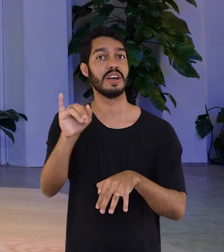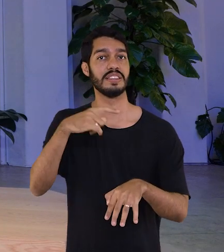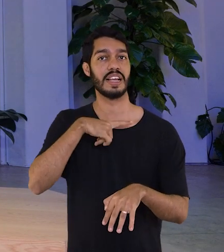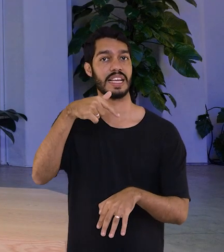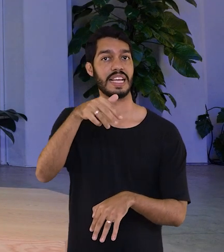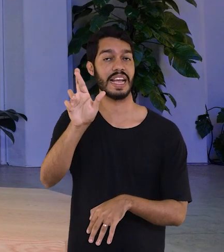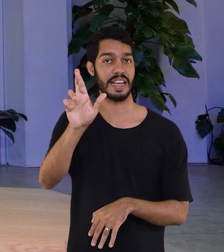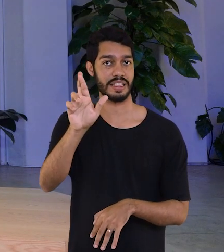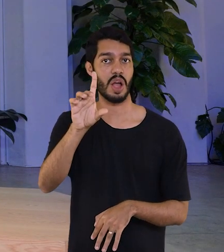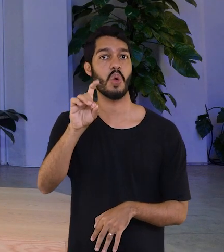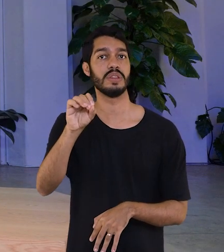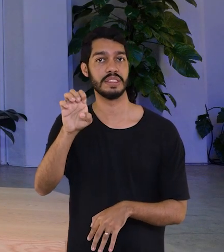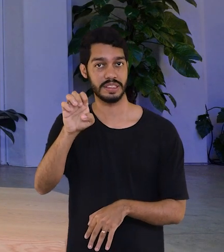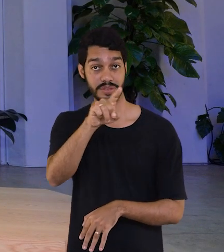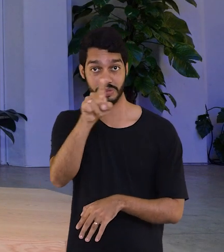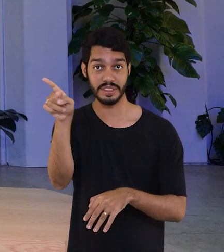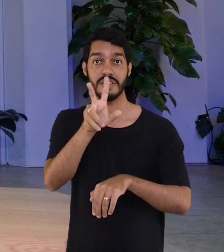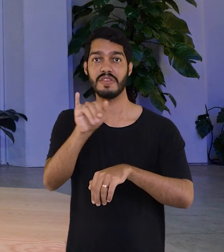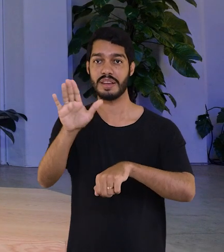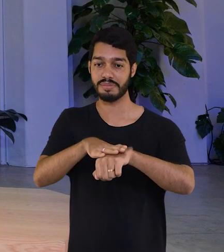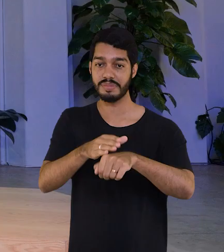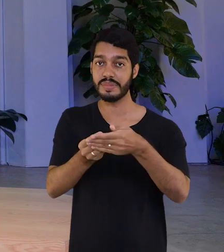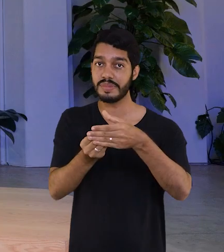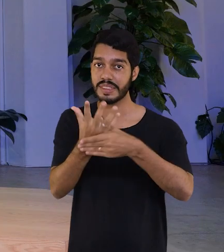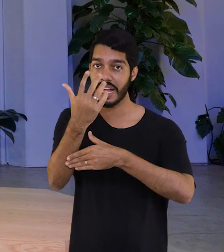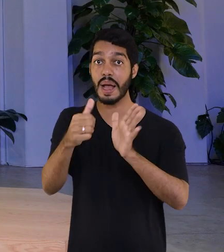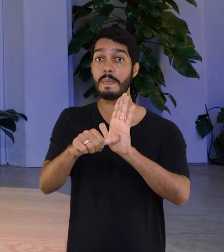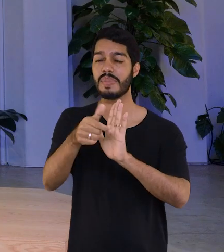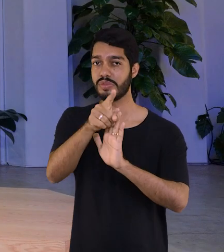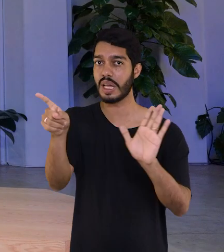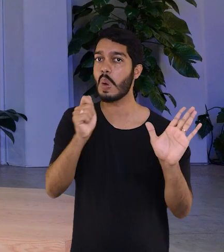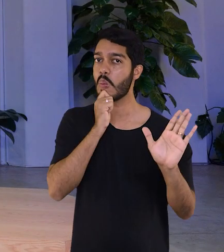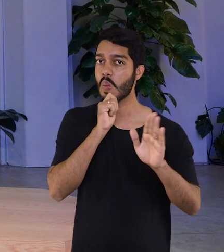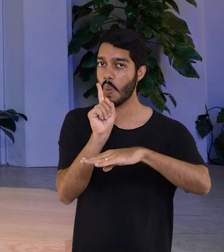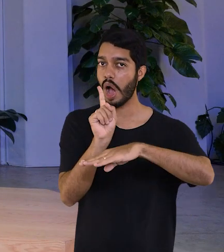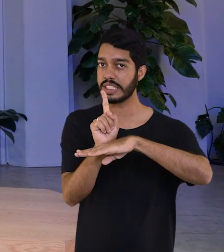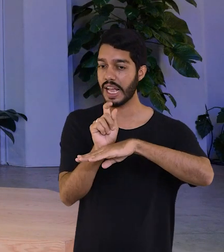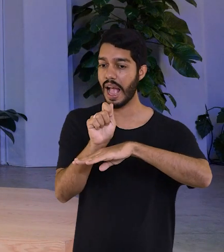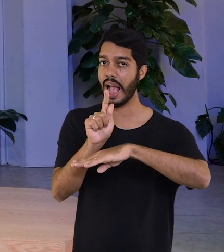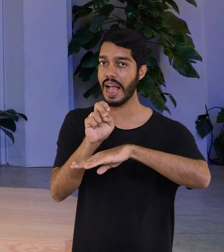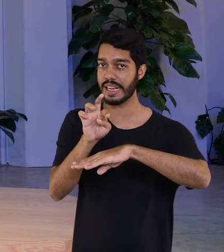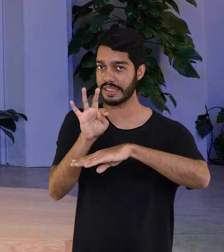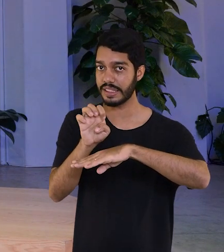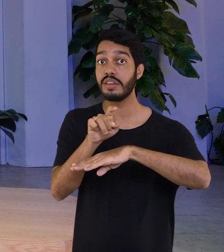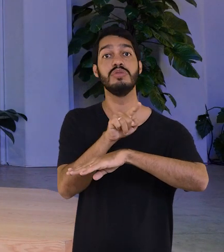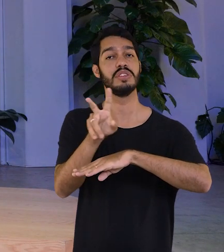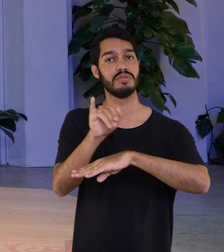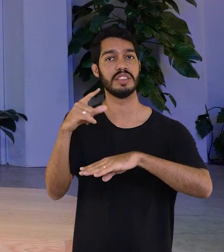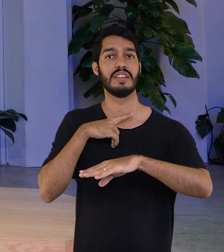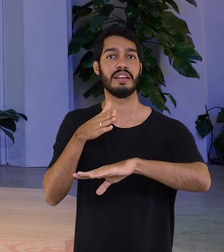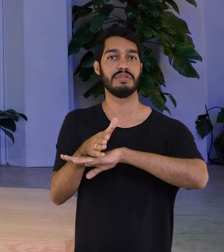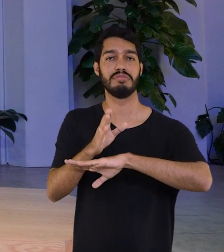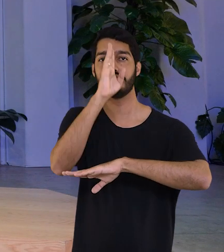gente vai lançar um QR Code aqui com um e-book para vocês criarem o primeiro, caso vocês não tenham criado, como ninguém aqui criou a gente, só algumas pessoas aqui